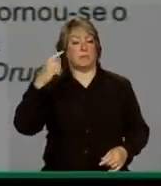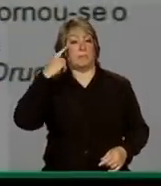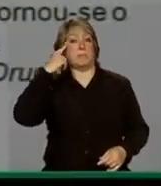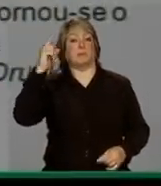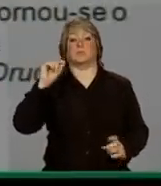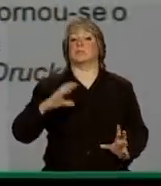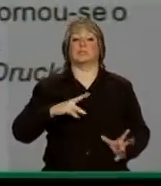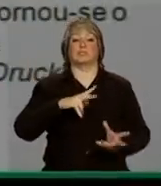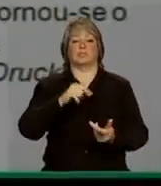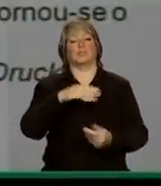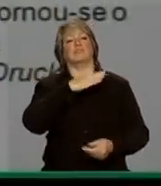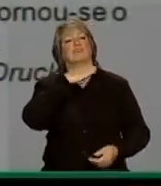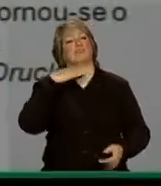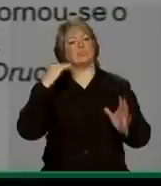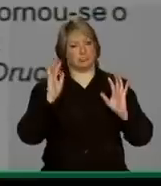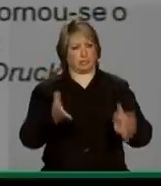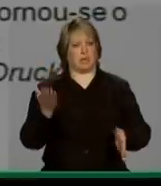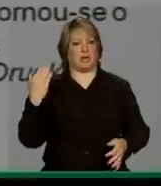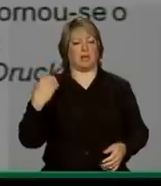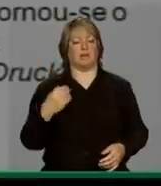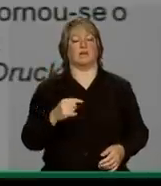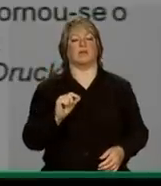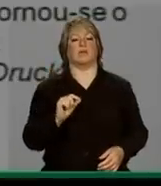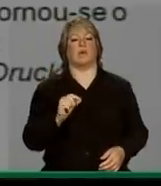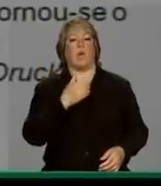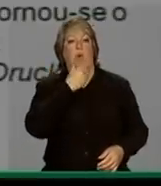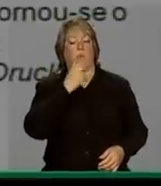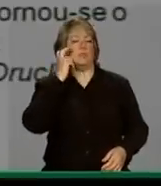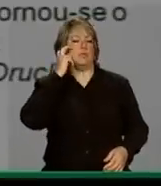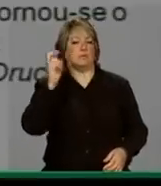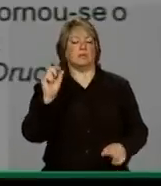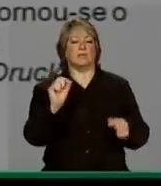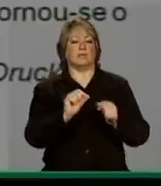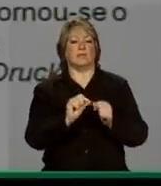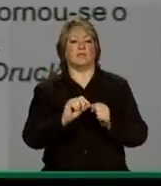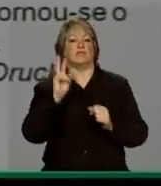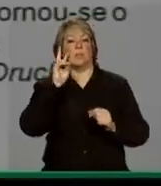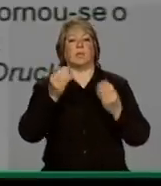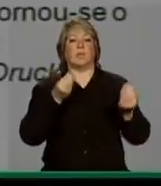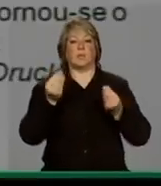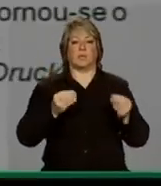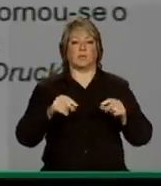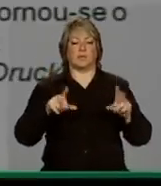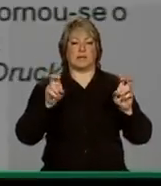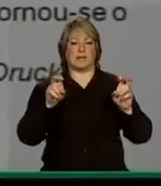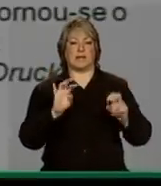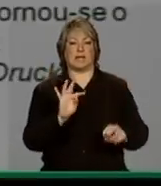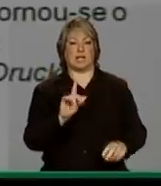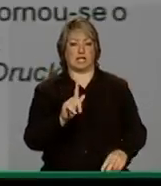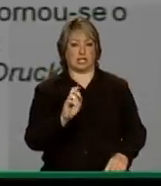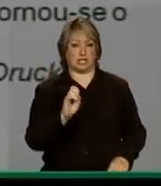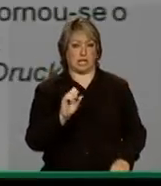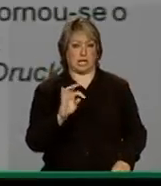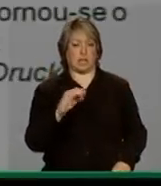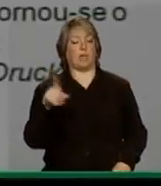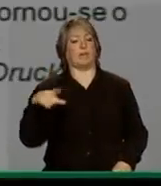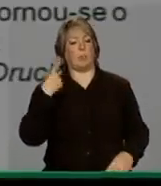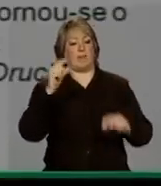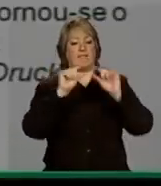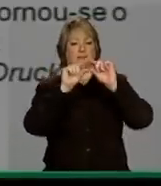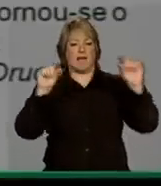né falecido já em temas de gestão e ele tem essa frase que eu acho